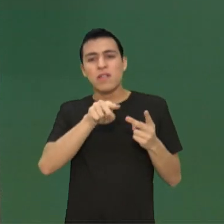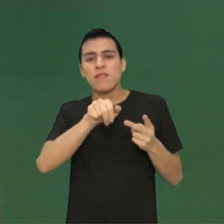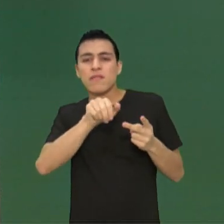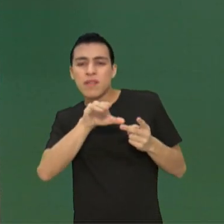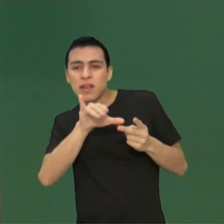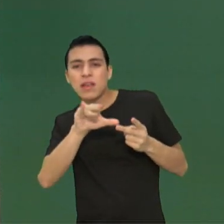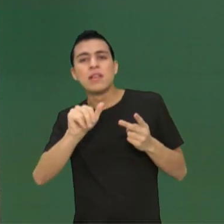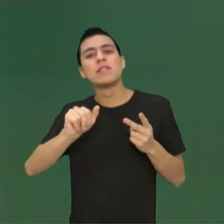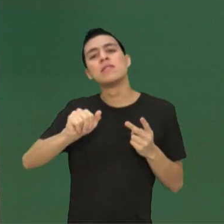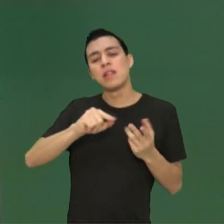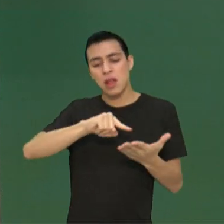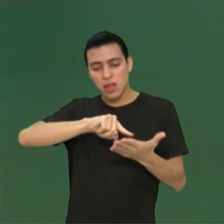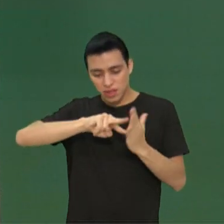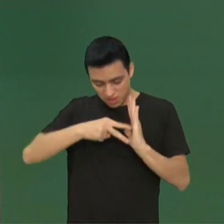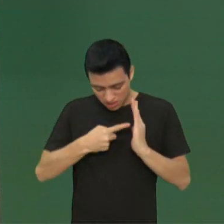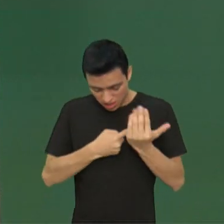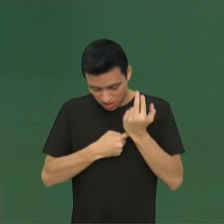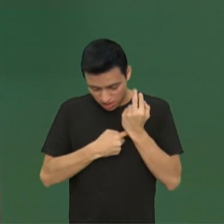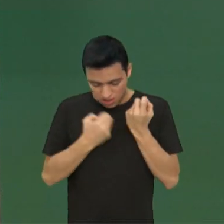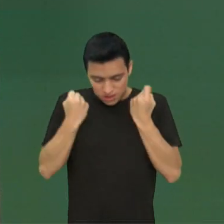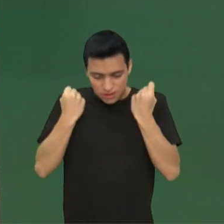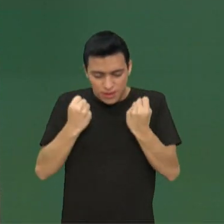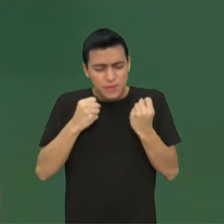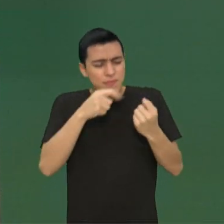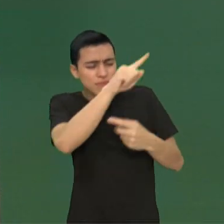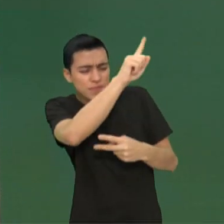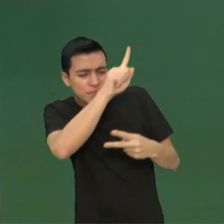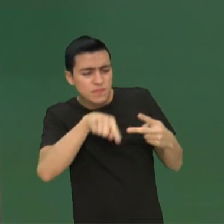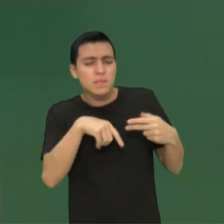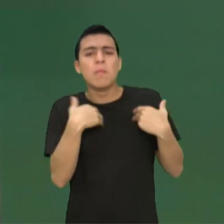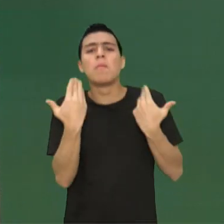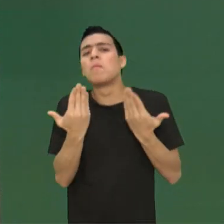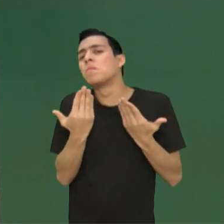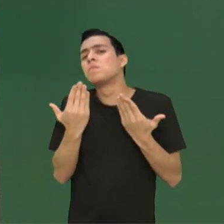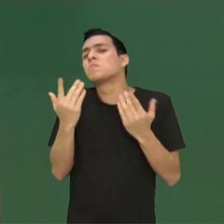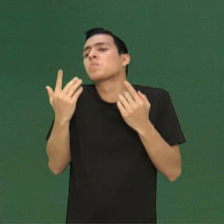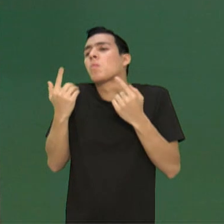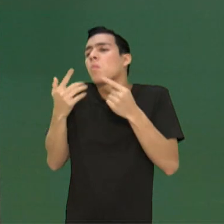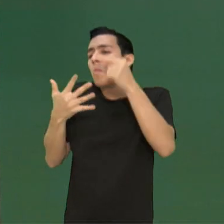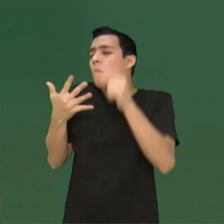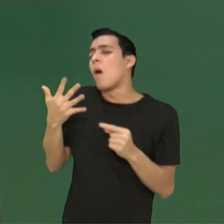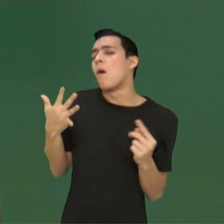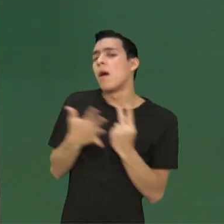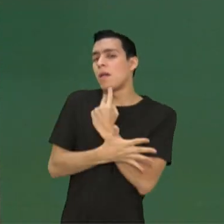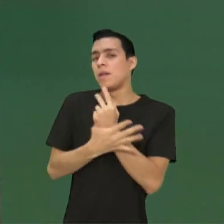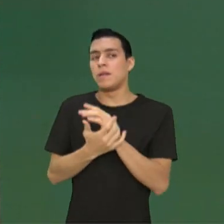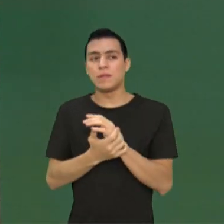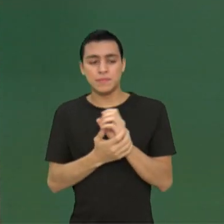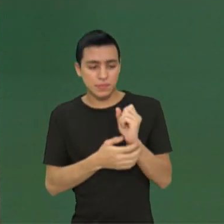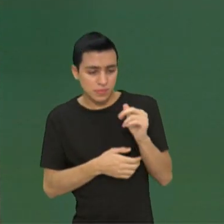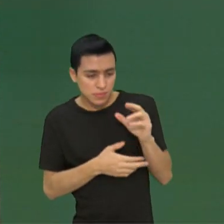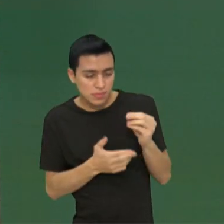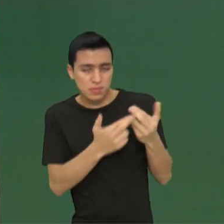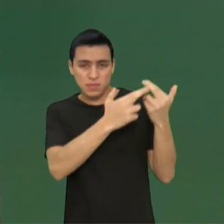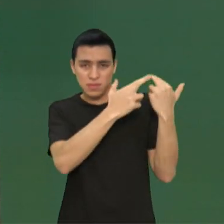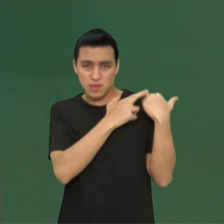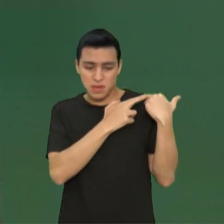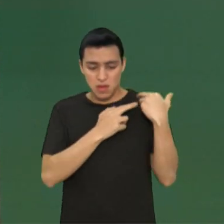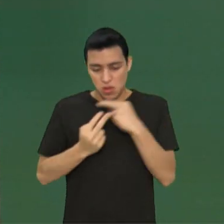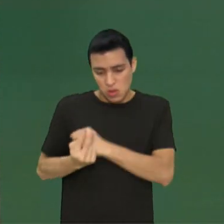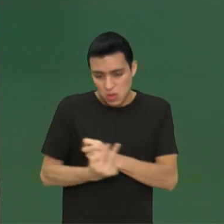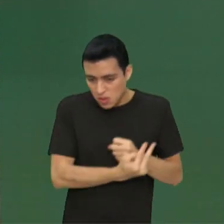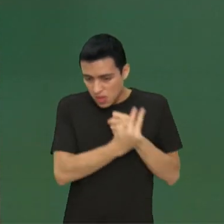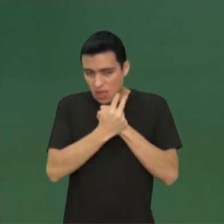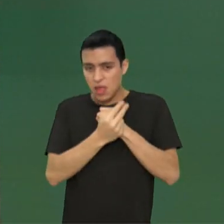como imunizadores no organismo. A respeito desses produtos, marque a errada. O soro é responsável por uma